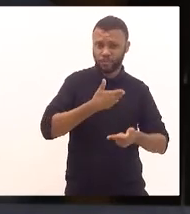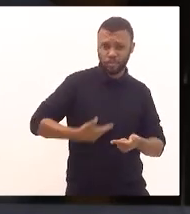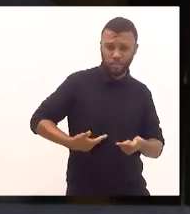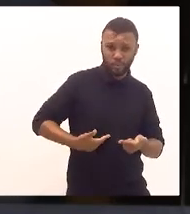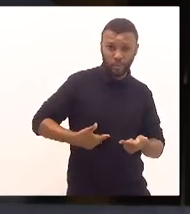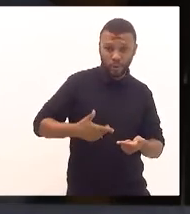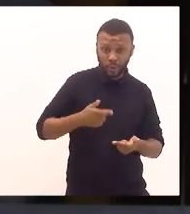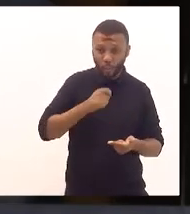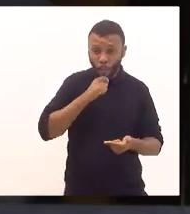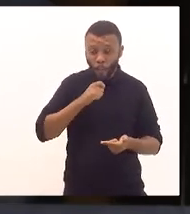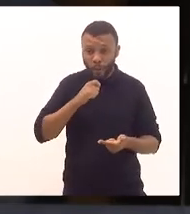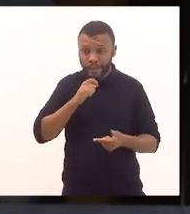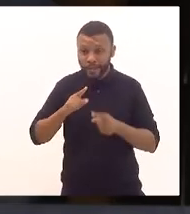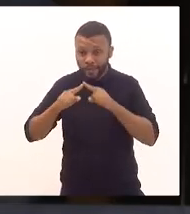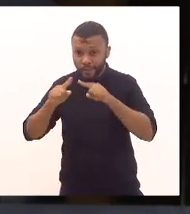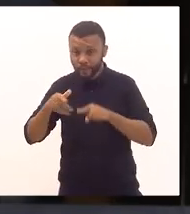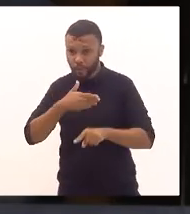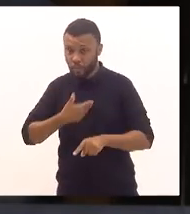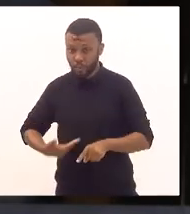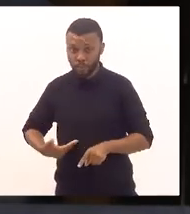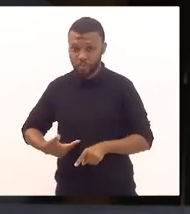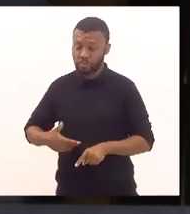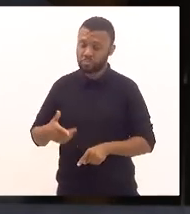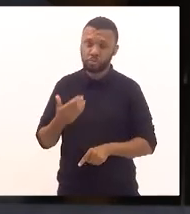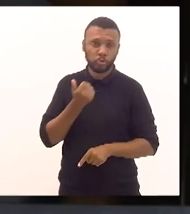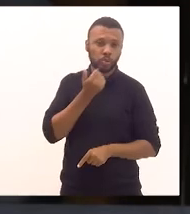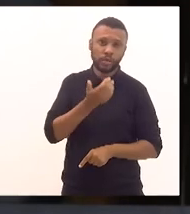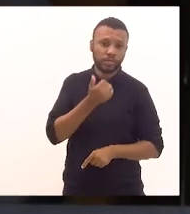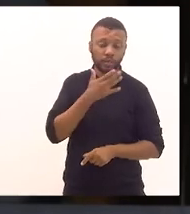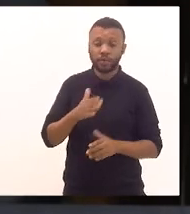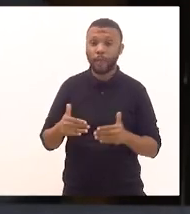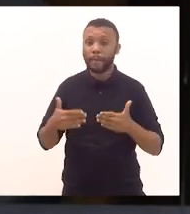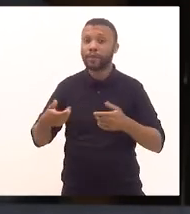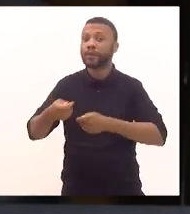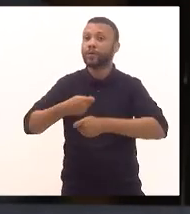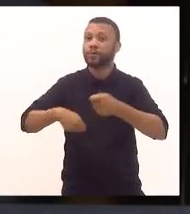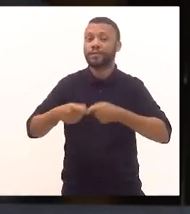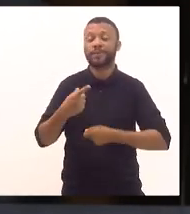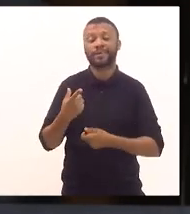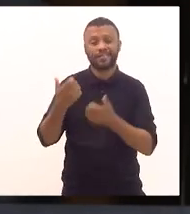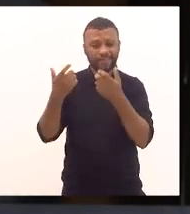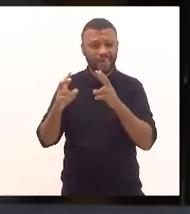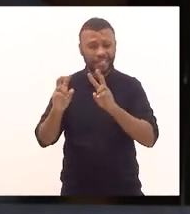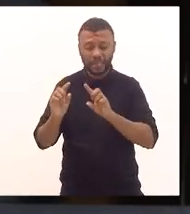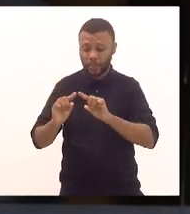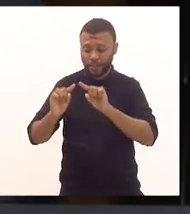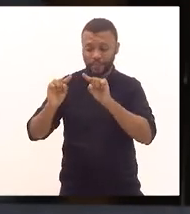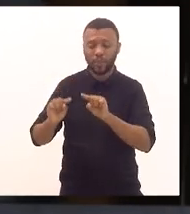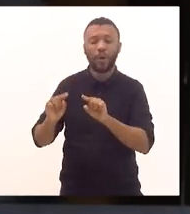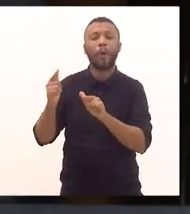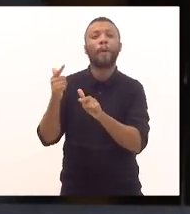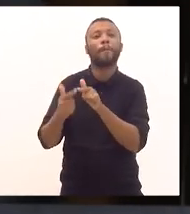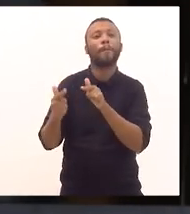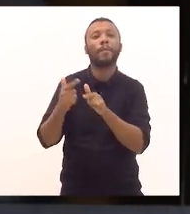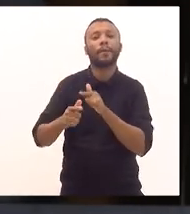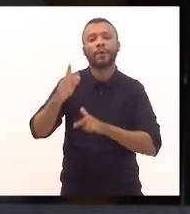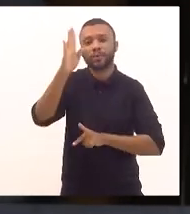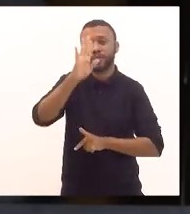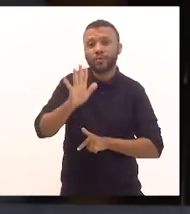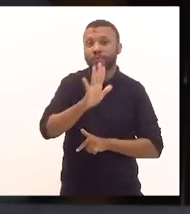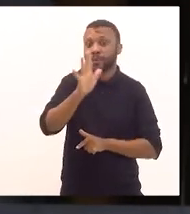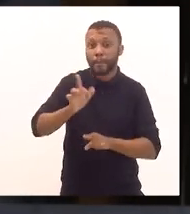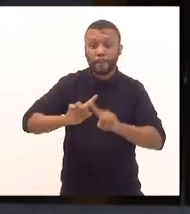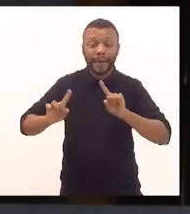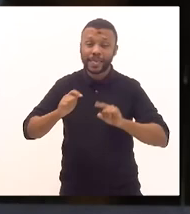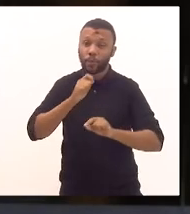o Ministro da Economia Paulo Guedes Ele acha que o servidor é o problema do Brasil mas não tem segurança